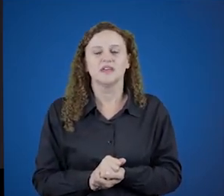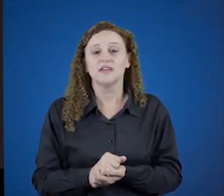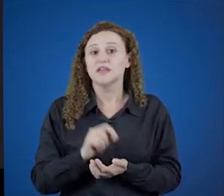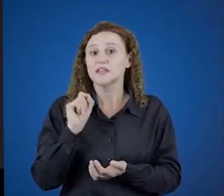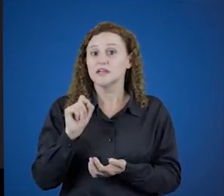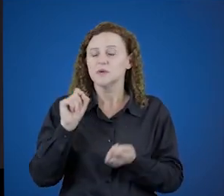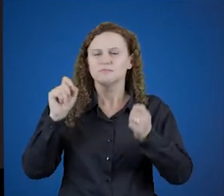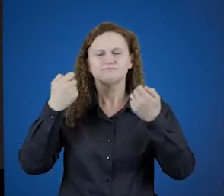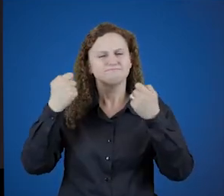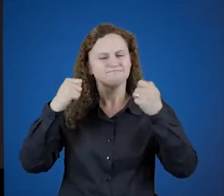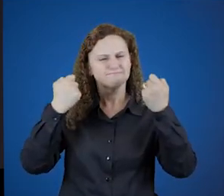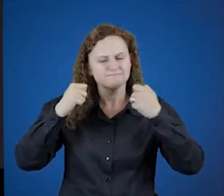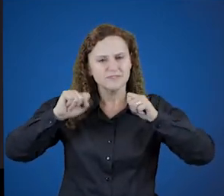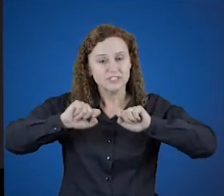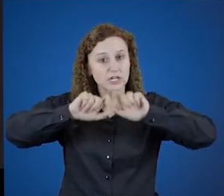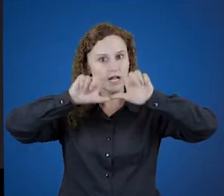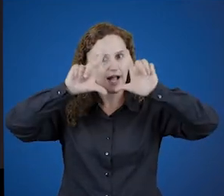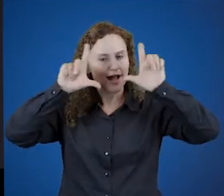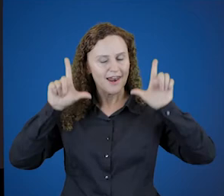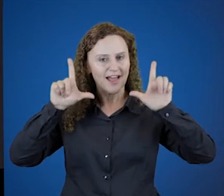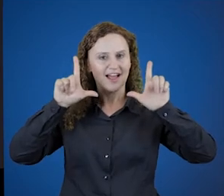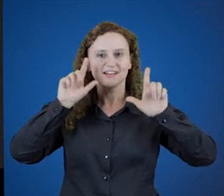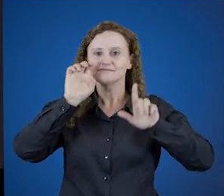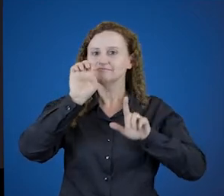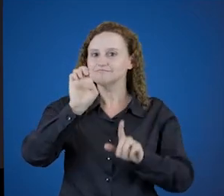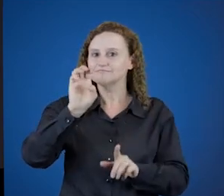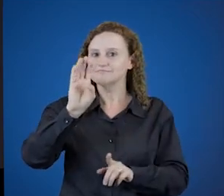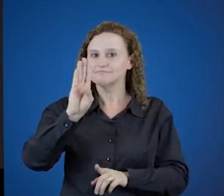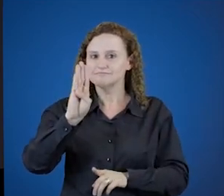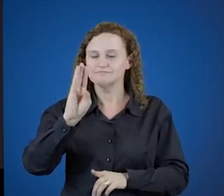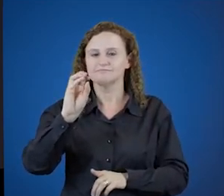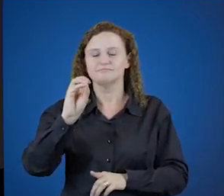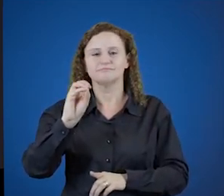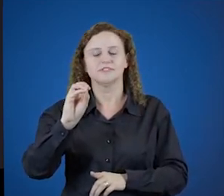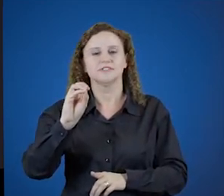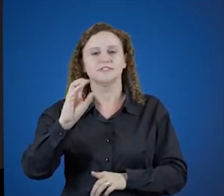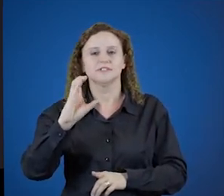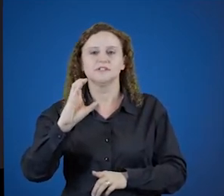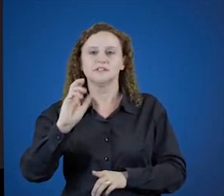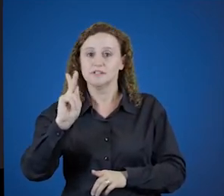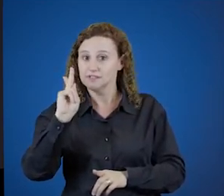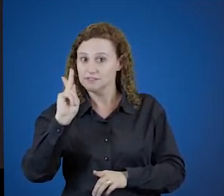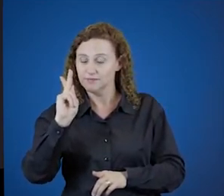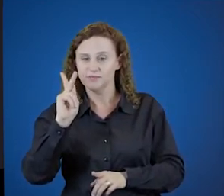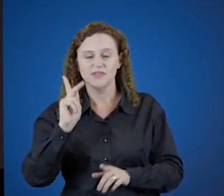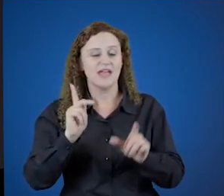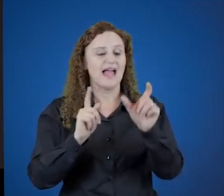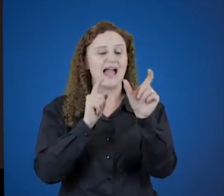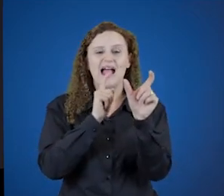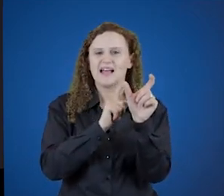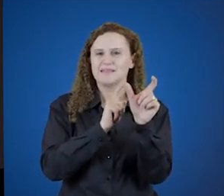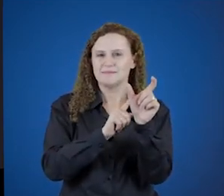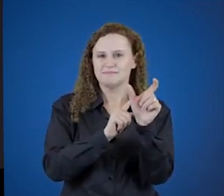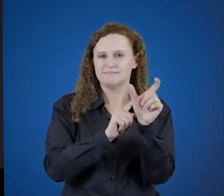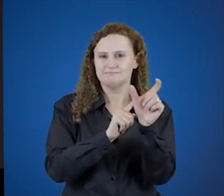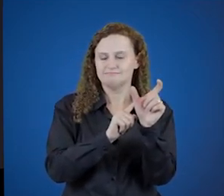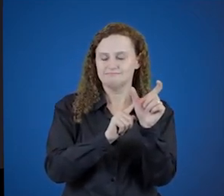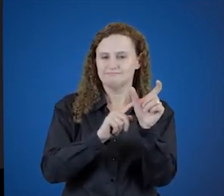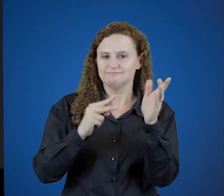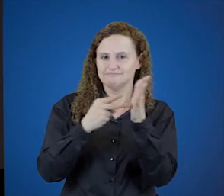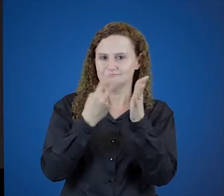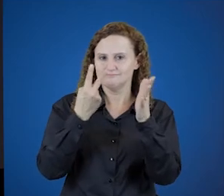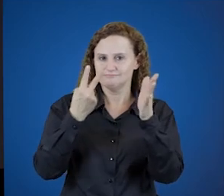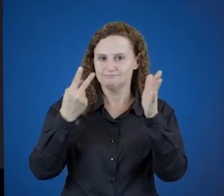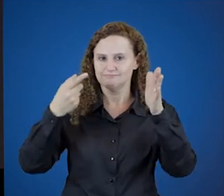é uma das exceções Também deixou claro isso lá no ebook as palavras o da